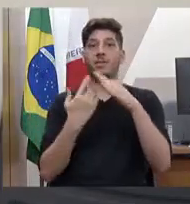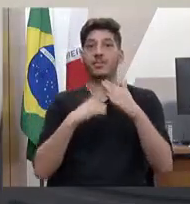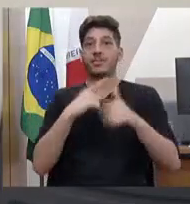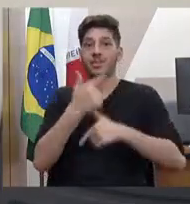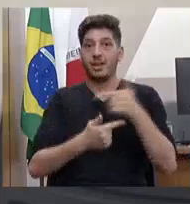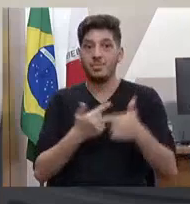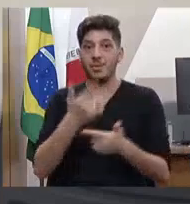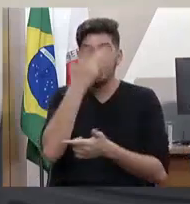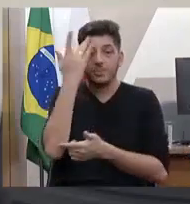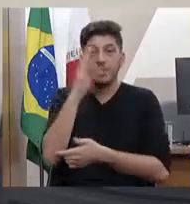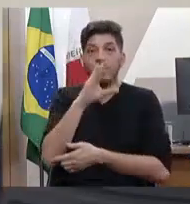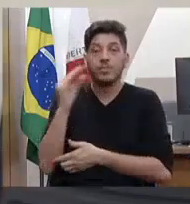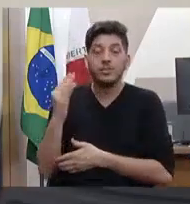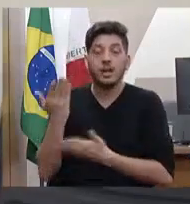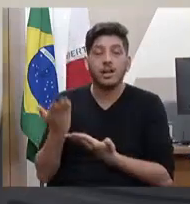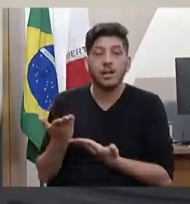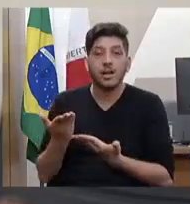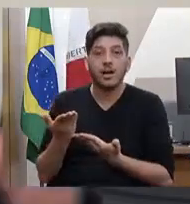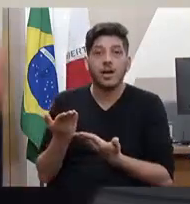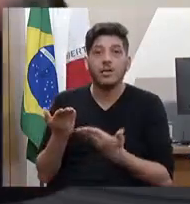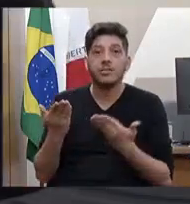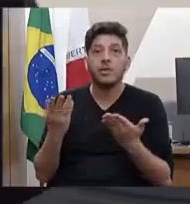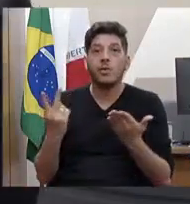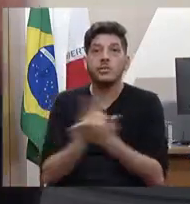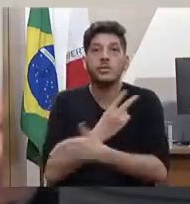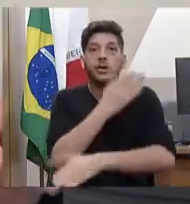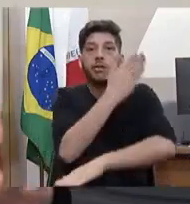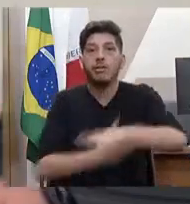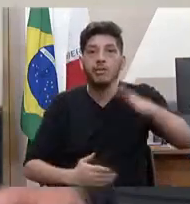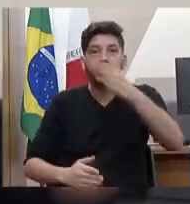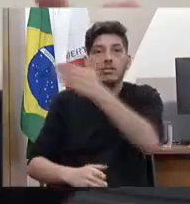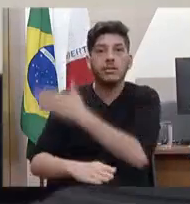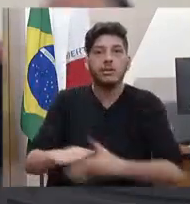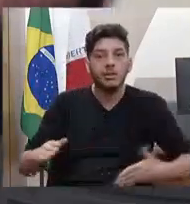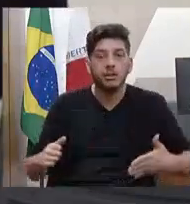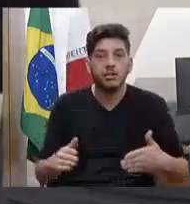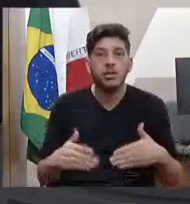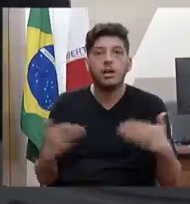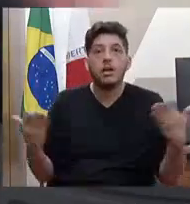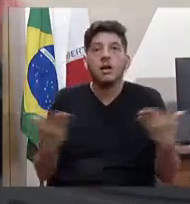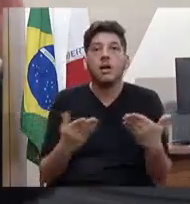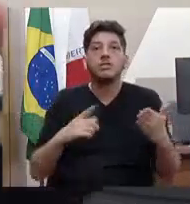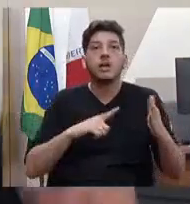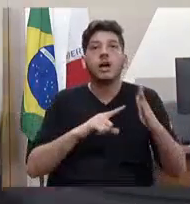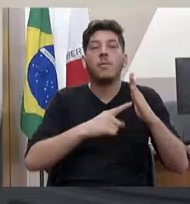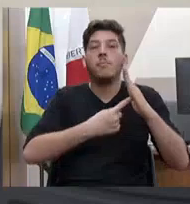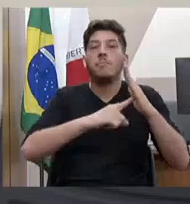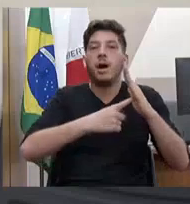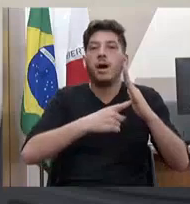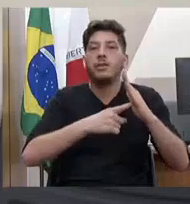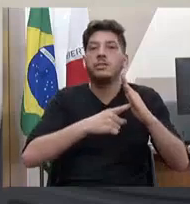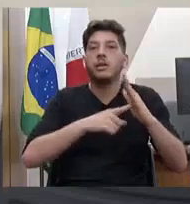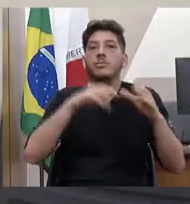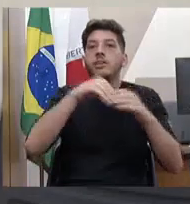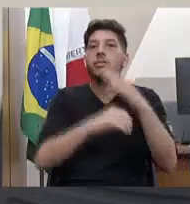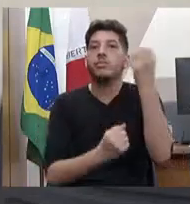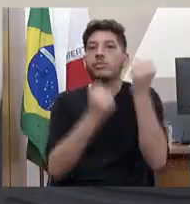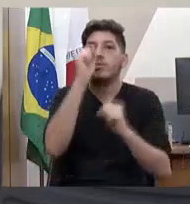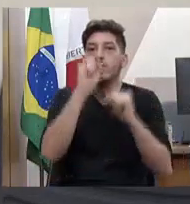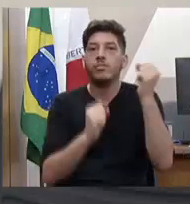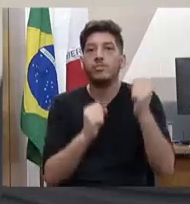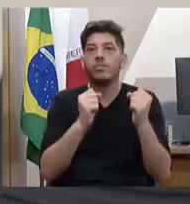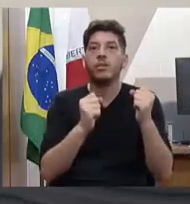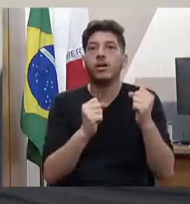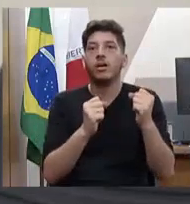trabalhadores mutilados agora pejotizados pega a máquina entrega para dentro da casa da